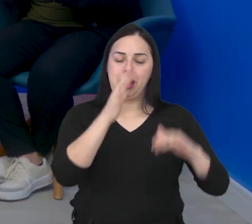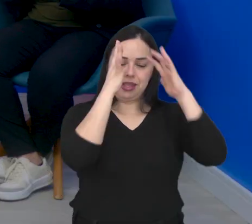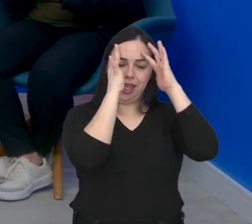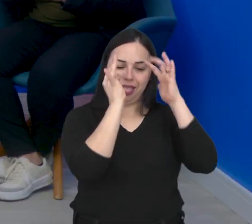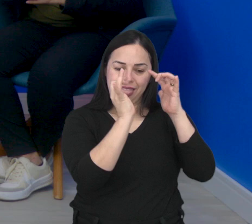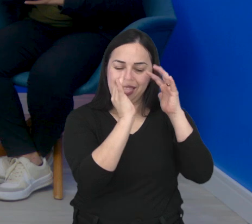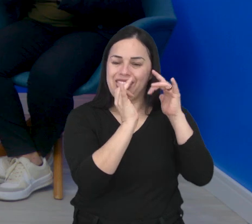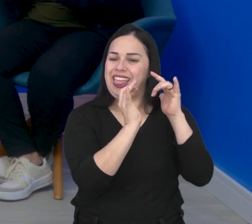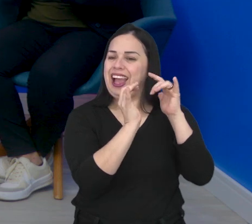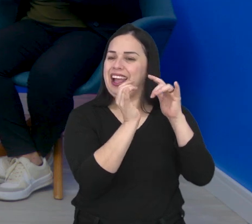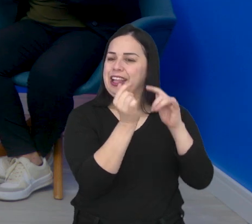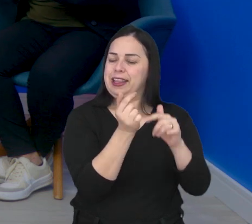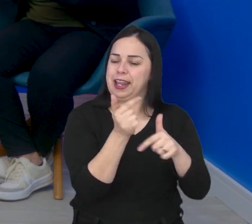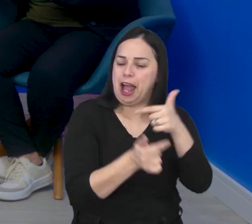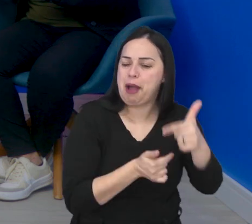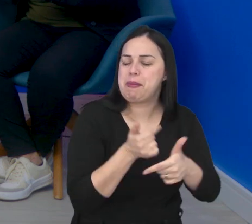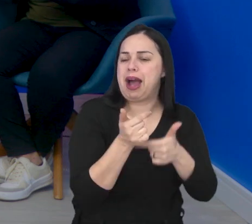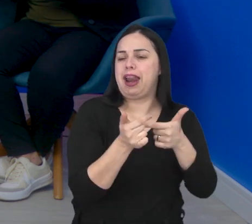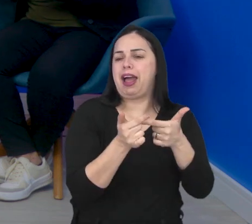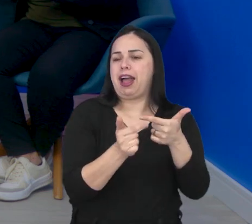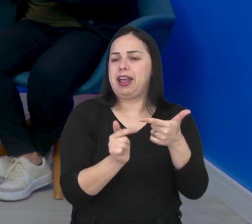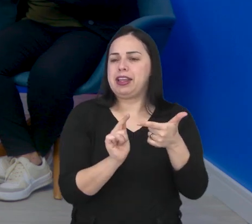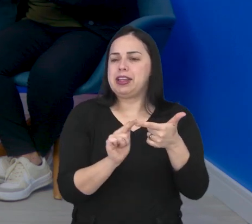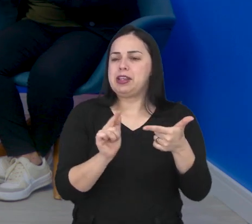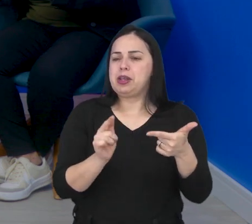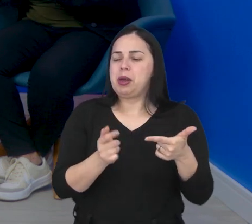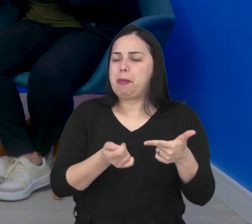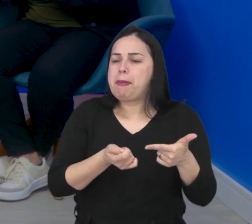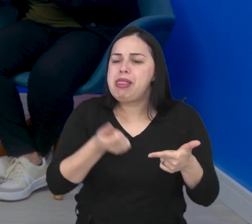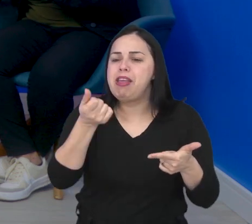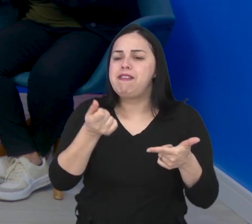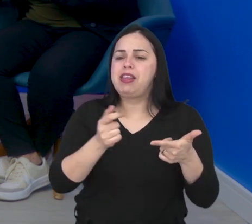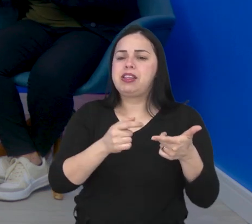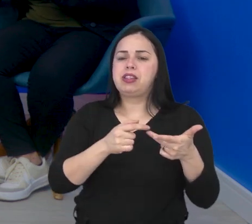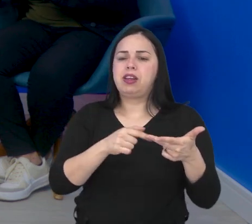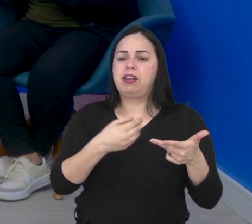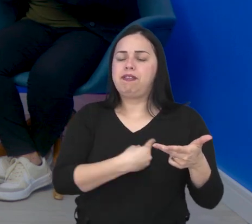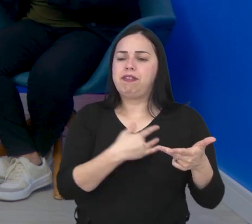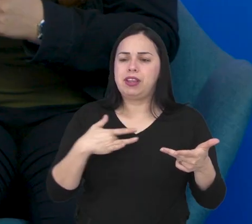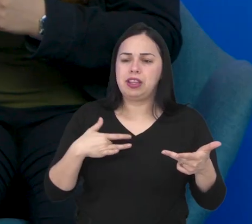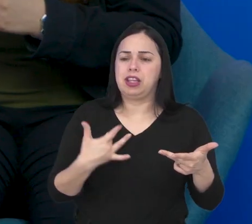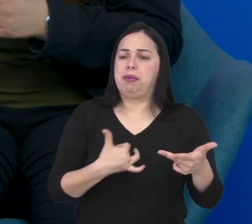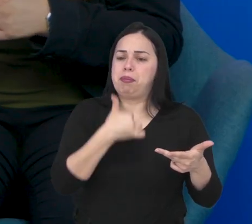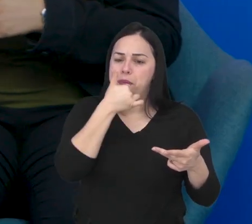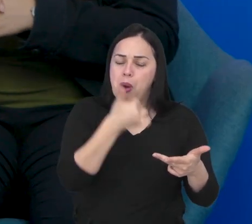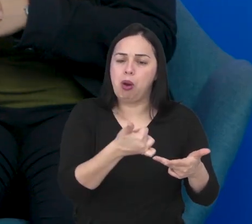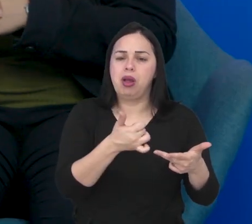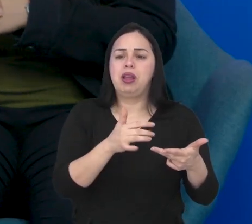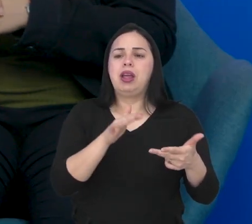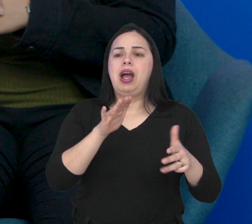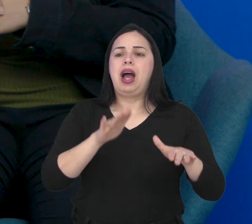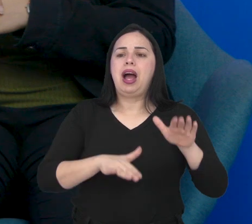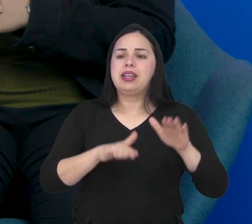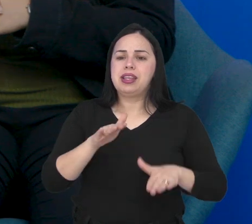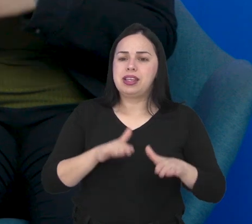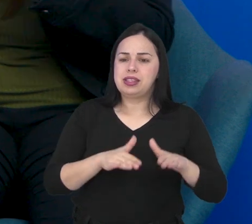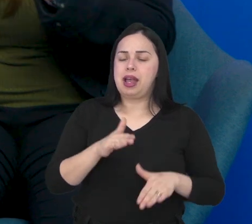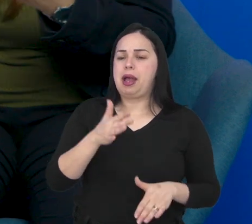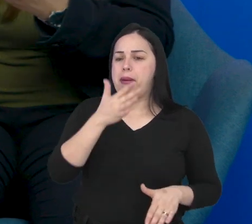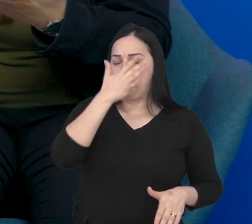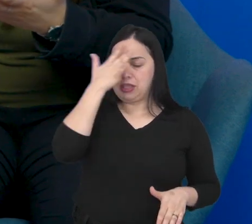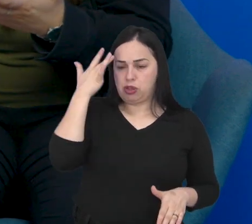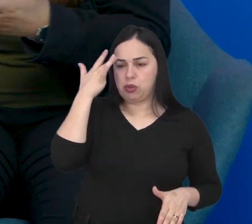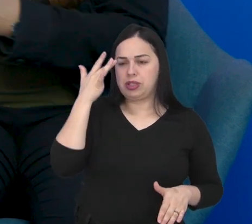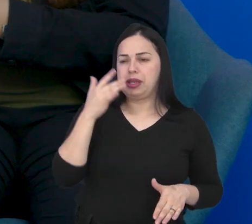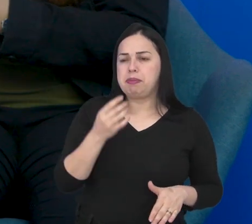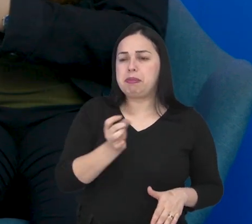a produtividade, esses benefícios, né, o bem-estar do trabalhador? Porque muita gente tem medo de programas como,